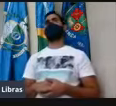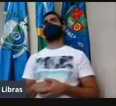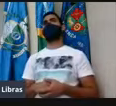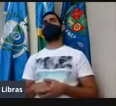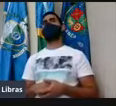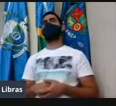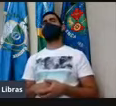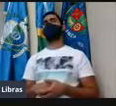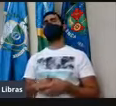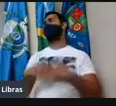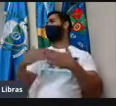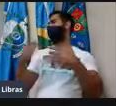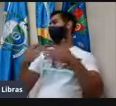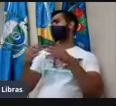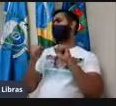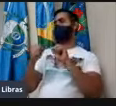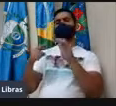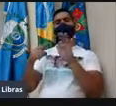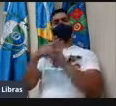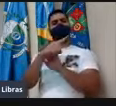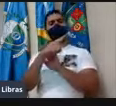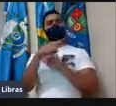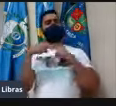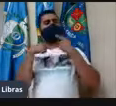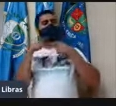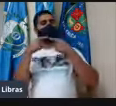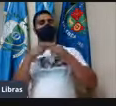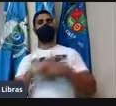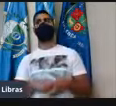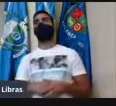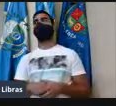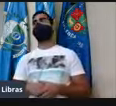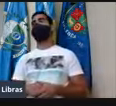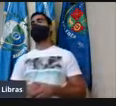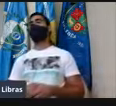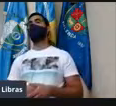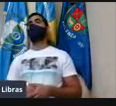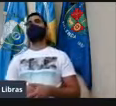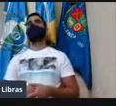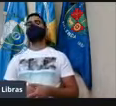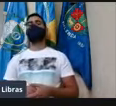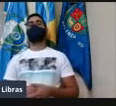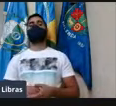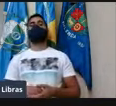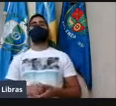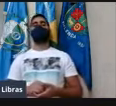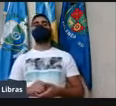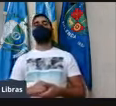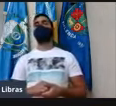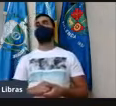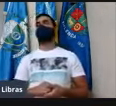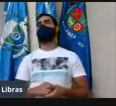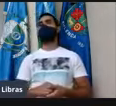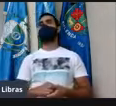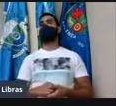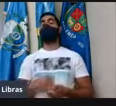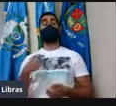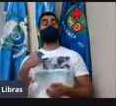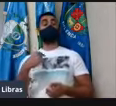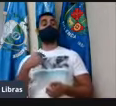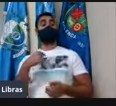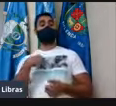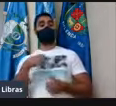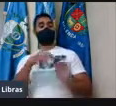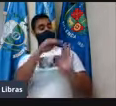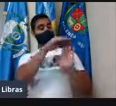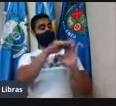coloco, então, à disposição dos senhores. Muito bem, senhor diretor. Vou seguir aqui